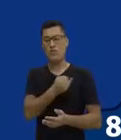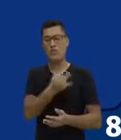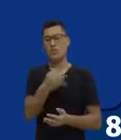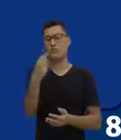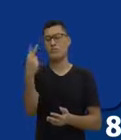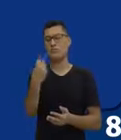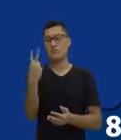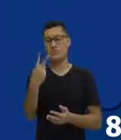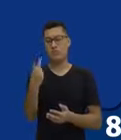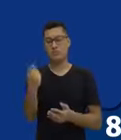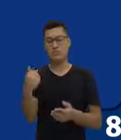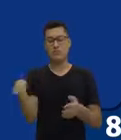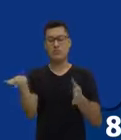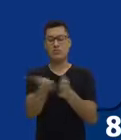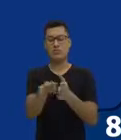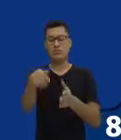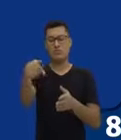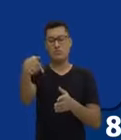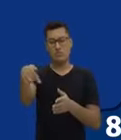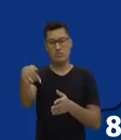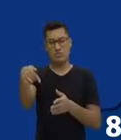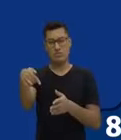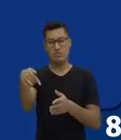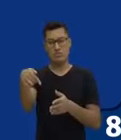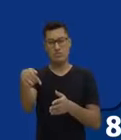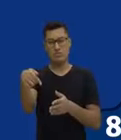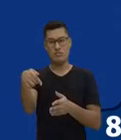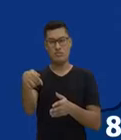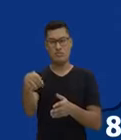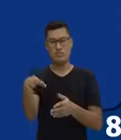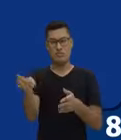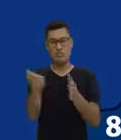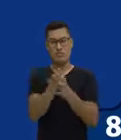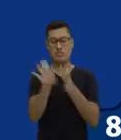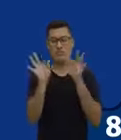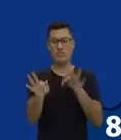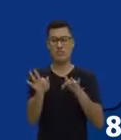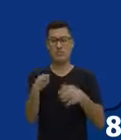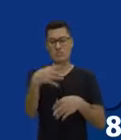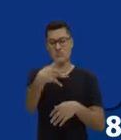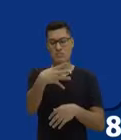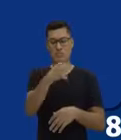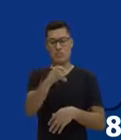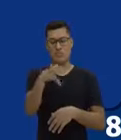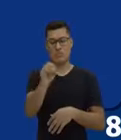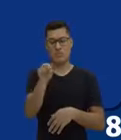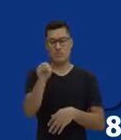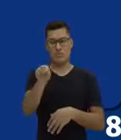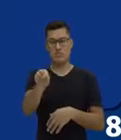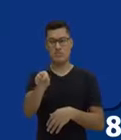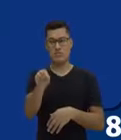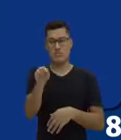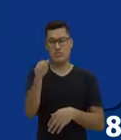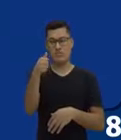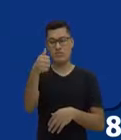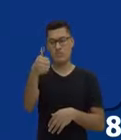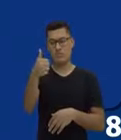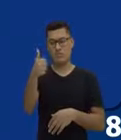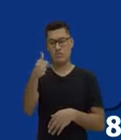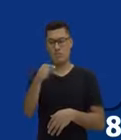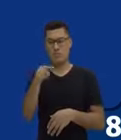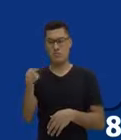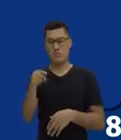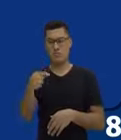na sétima dobrada, que é o que ele quer, seria 400 vezes 1 sobre 2, quantas vezes?